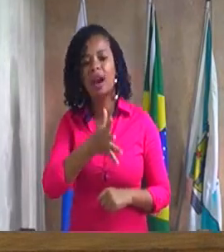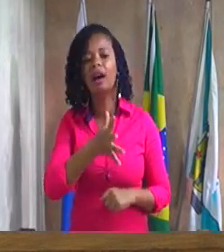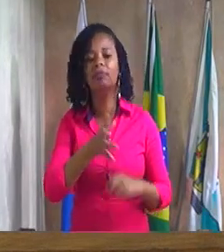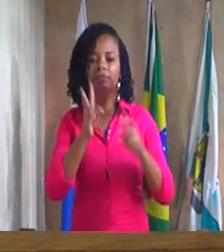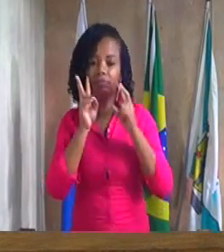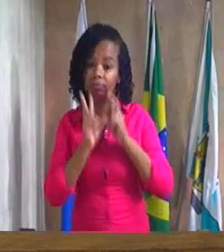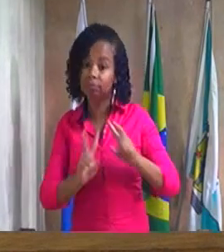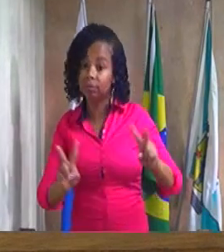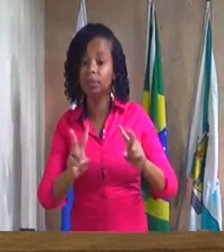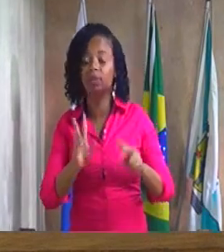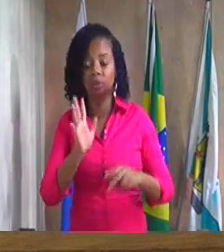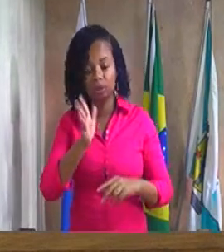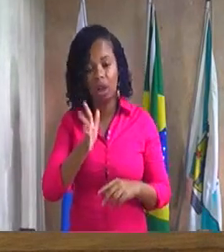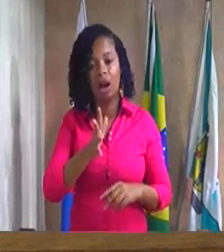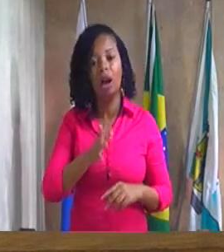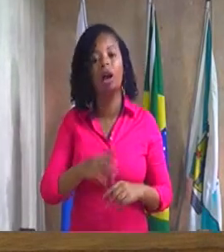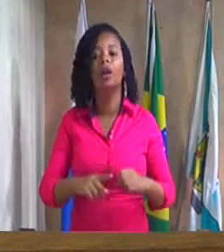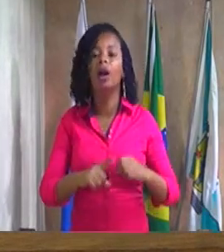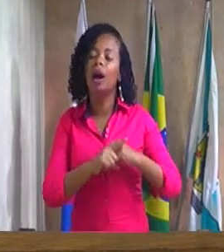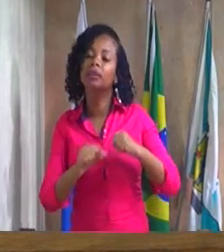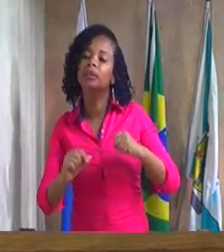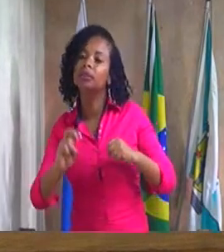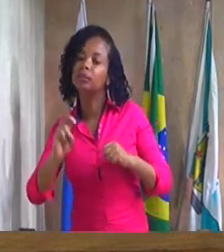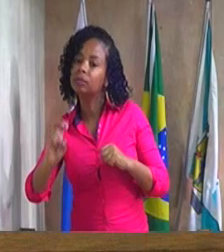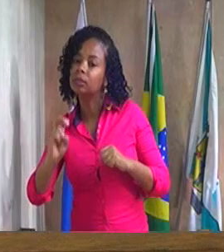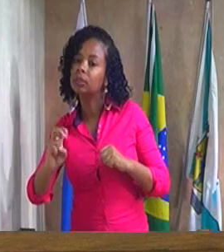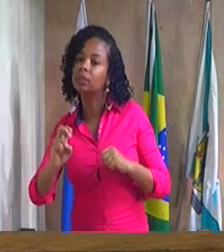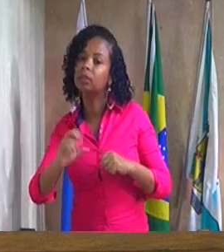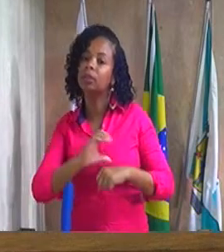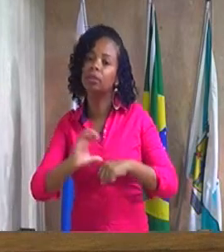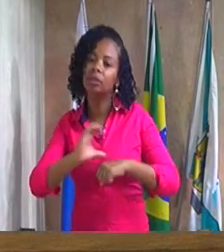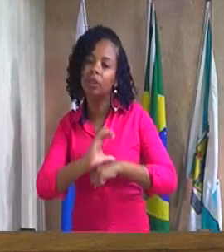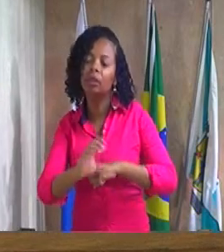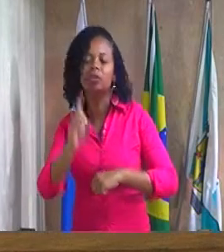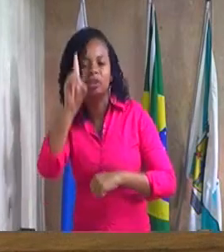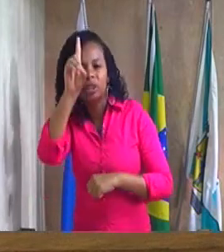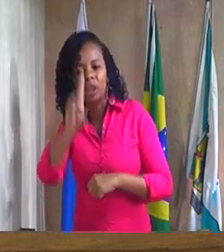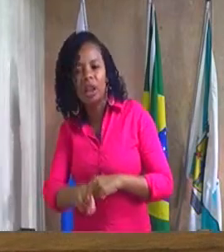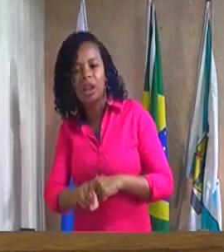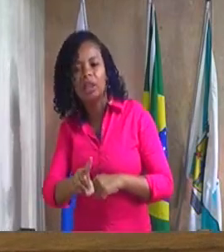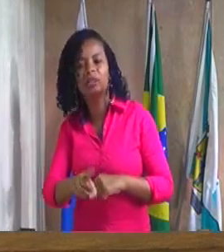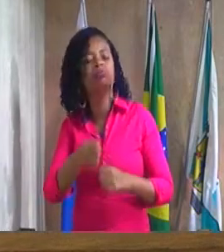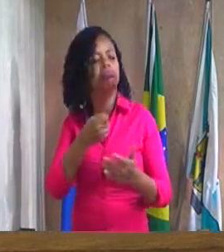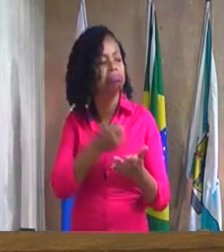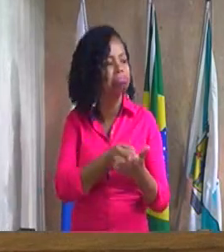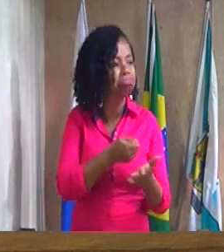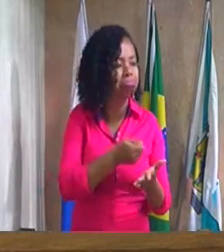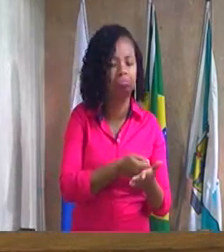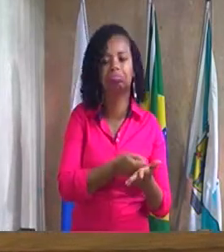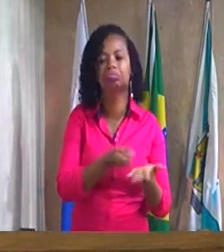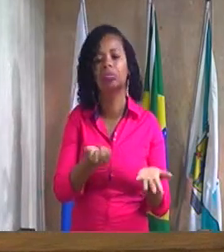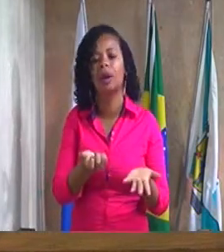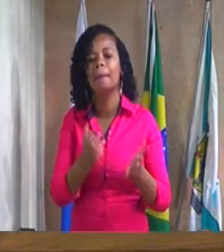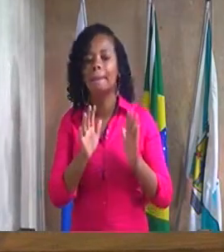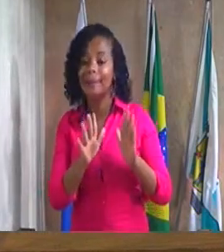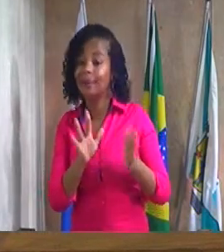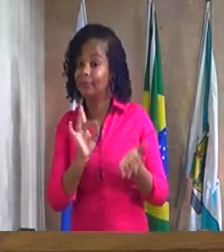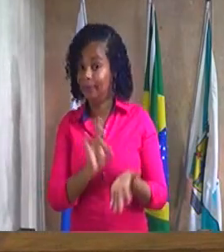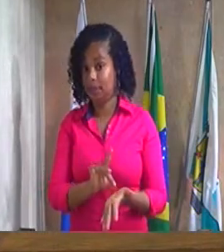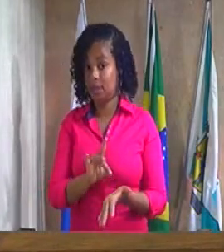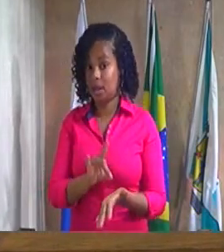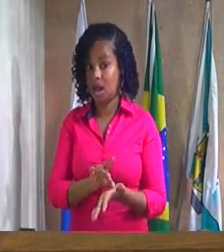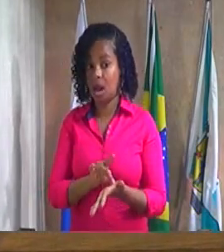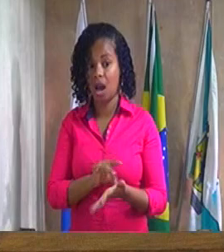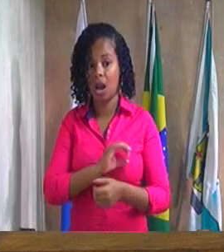previsto no artigo 5º da Constituição, que fala de direitos e deveres, né? Então, mas a verdade é